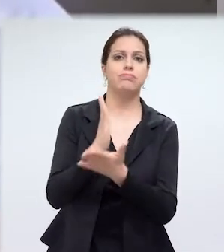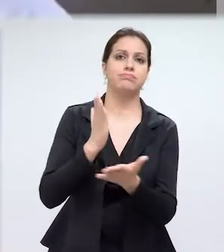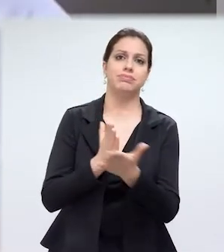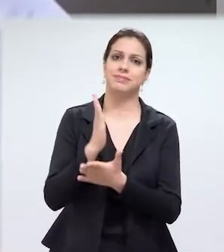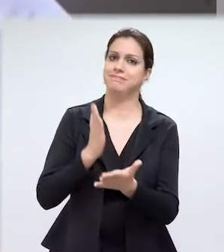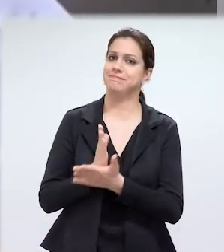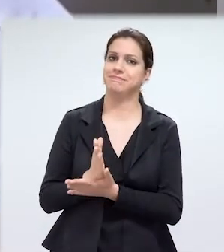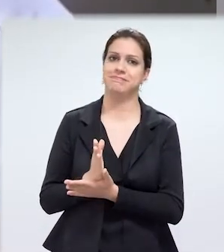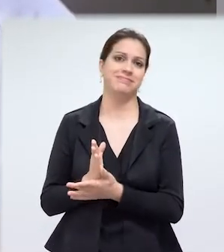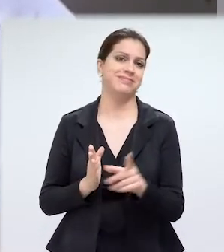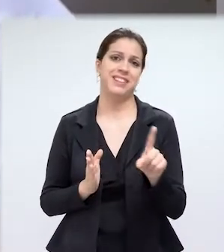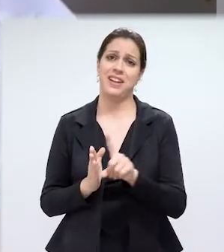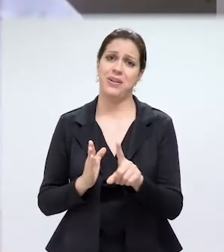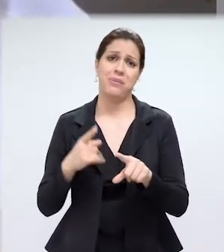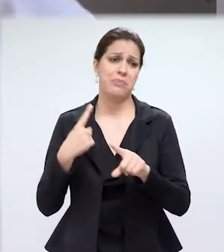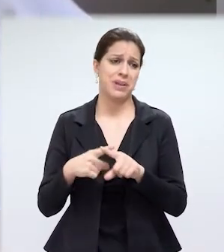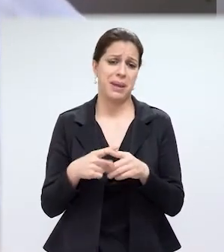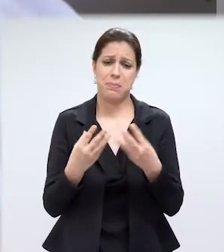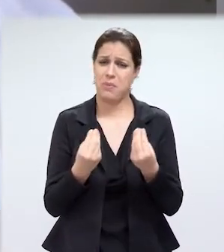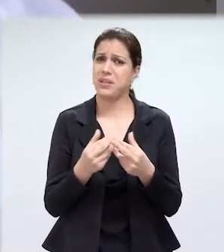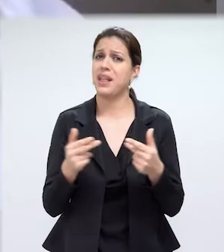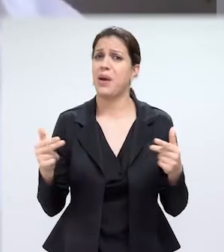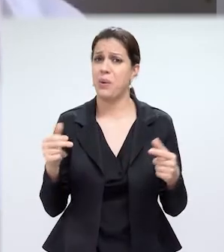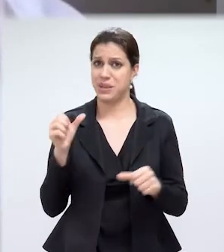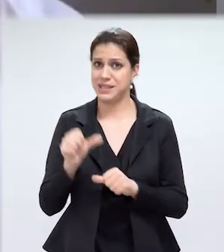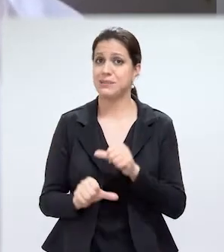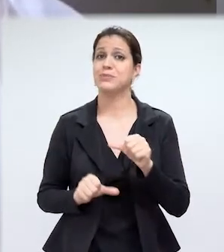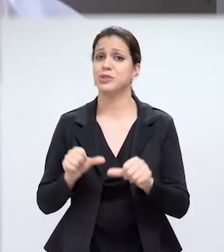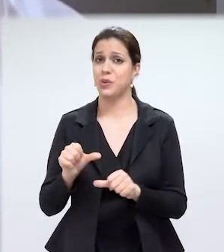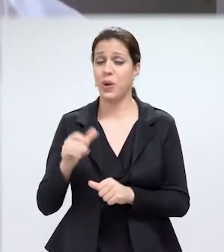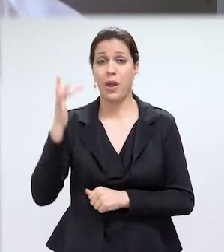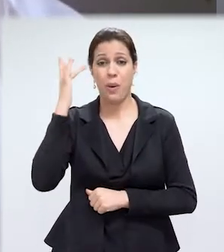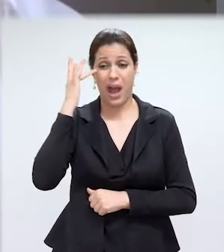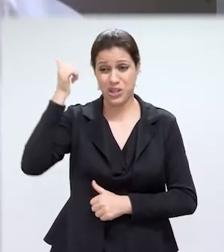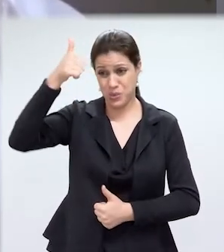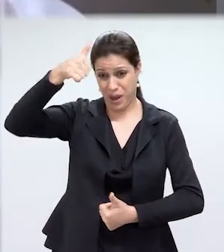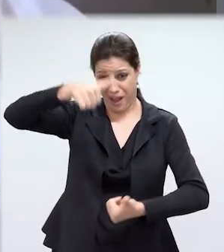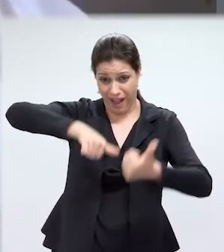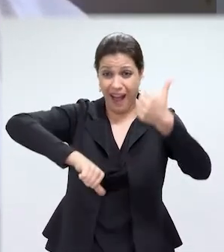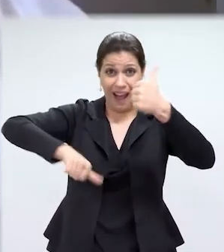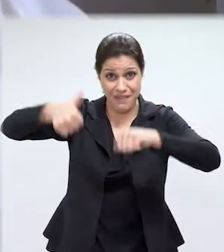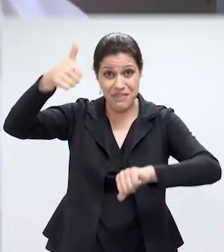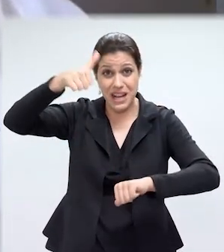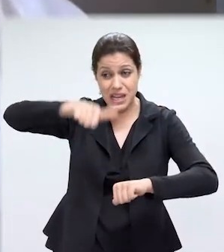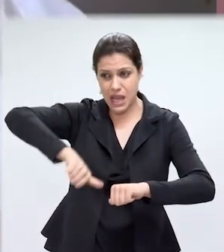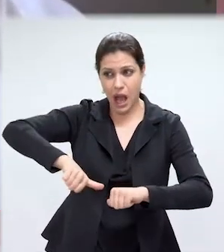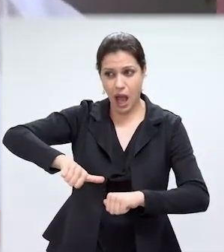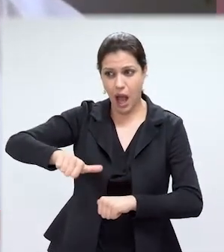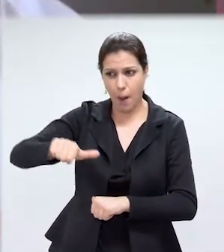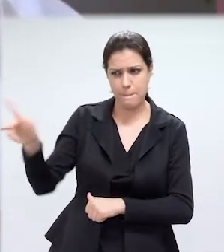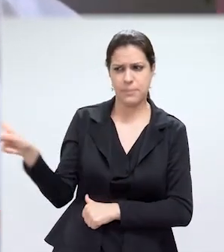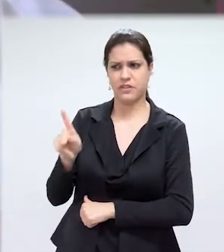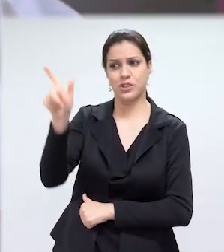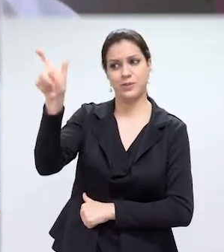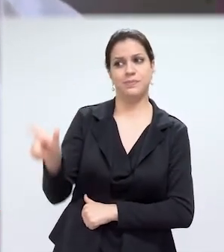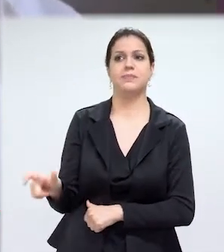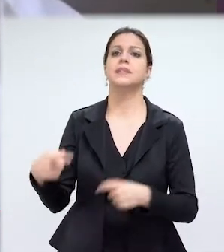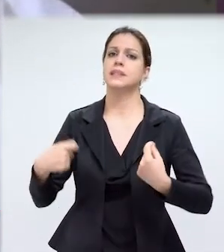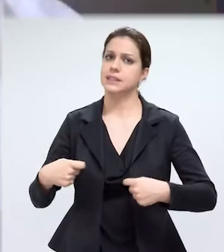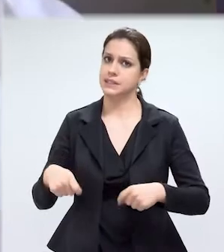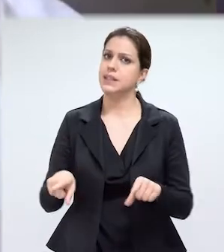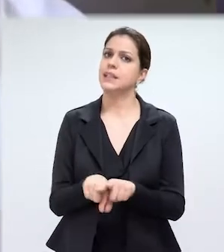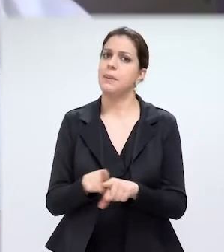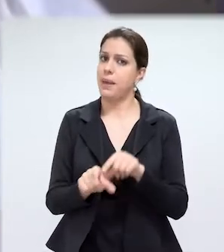conseguiu aprovar, sabe? Então, como muita coisa mudou, eu acho que a avaliação em relação